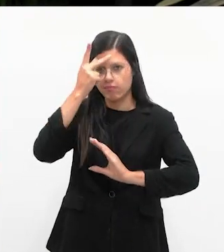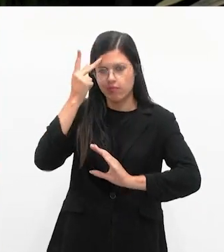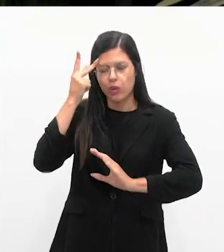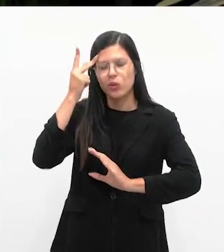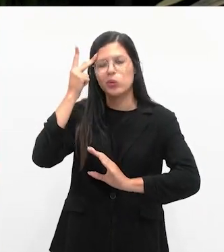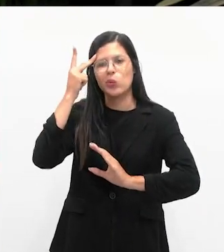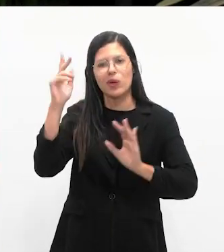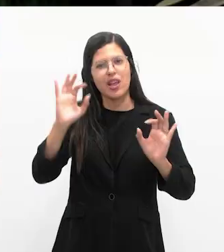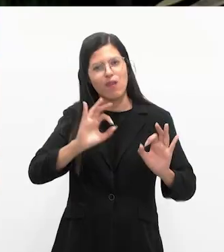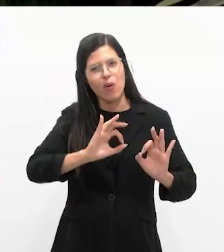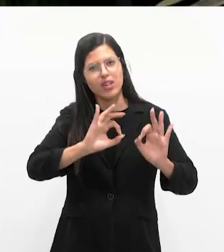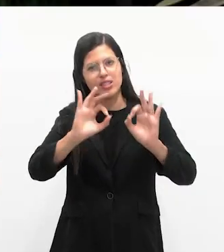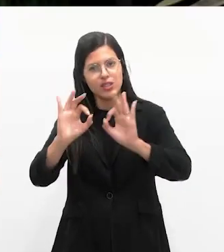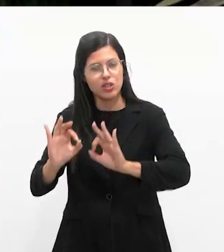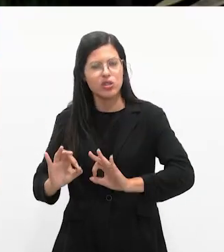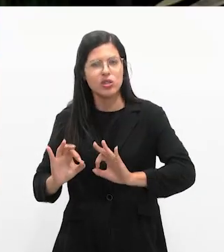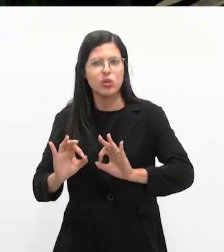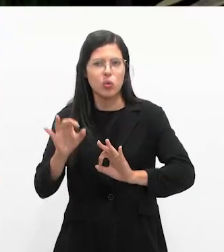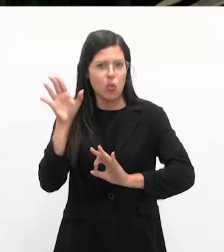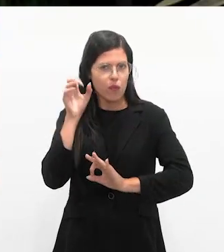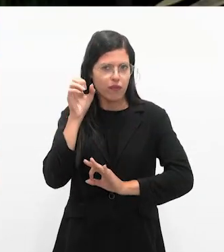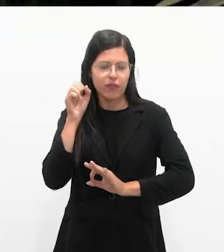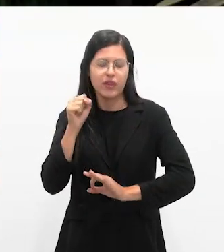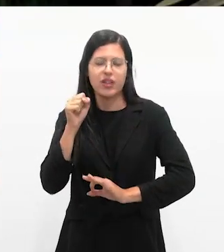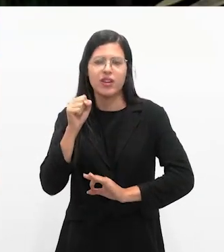ouvindo. Tivemos sim